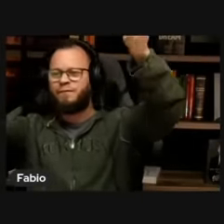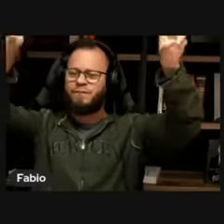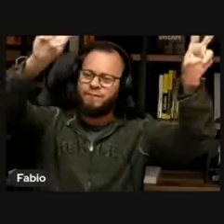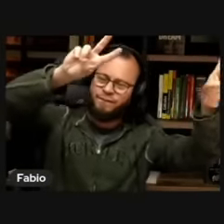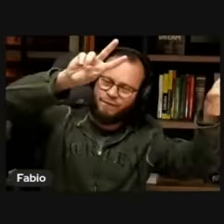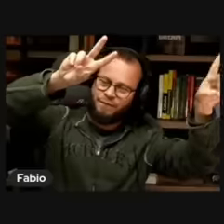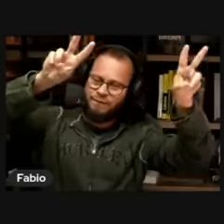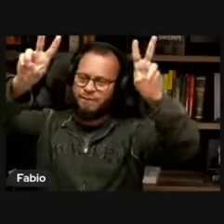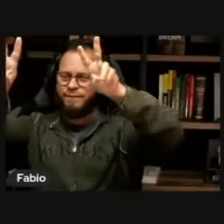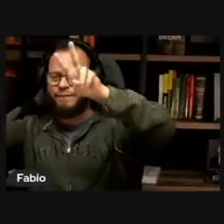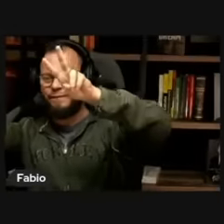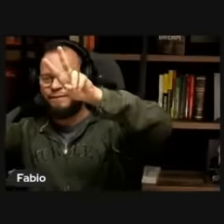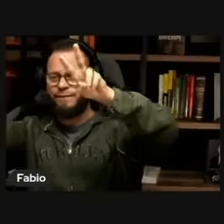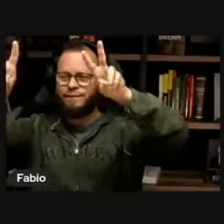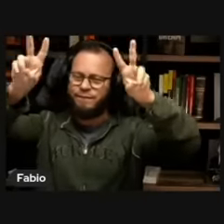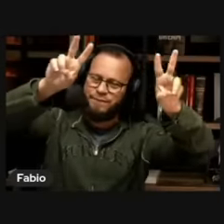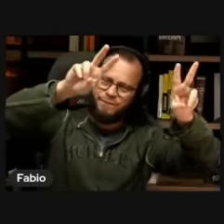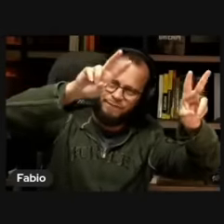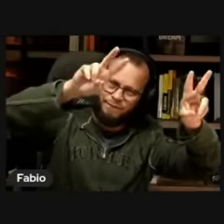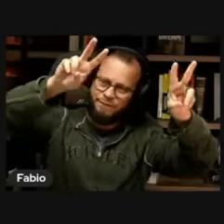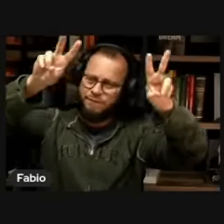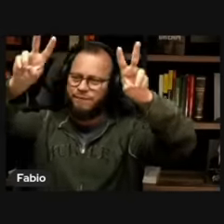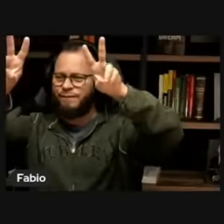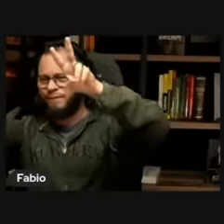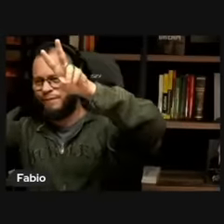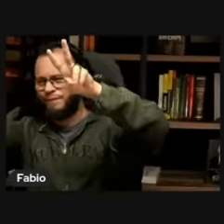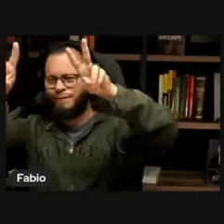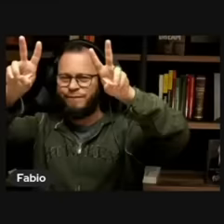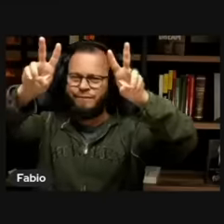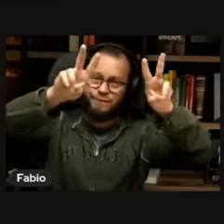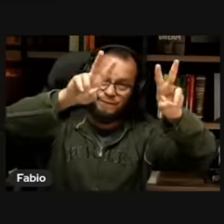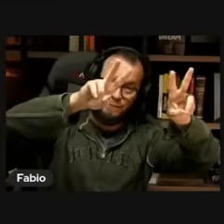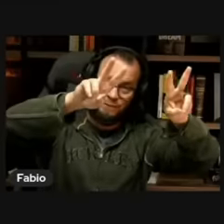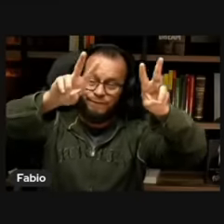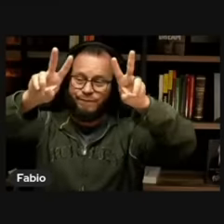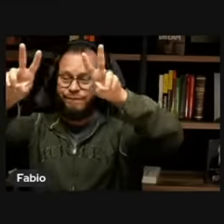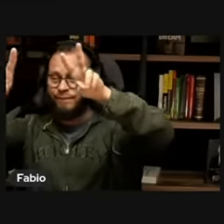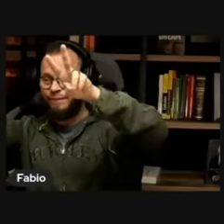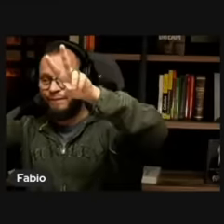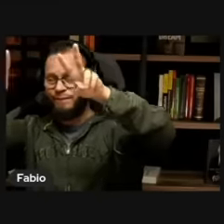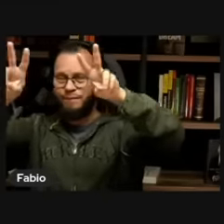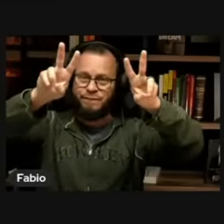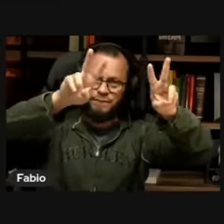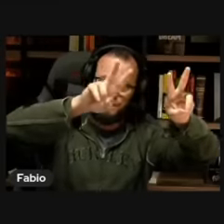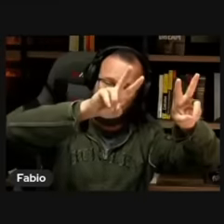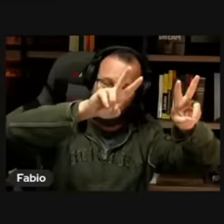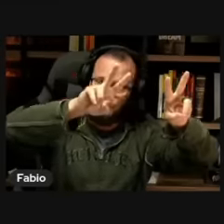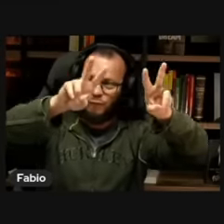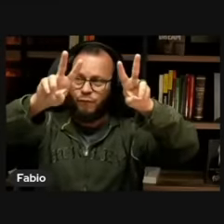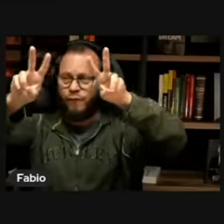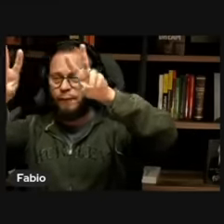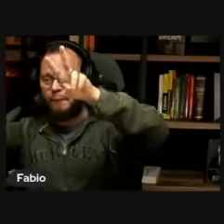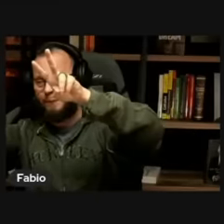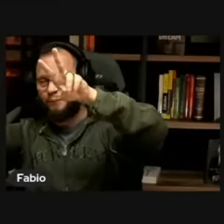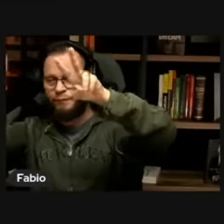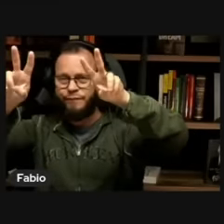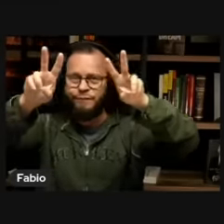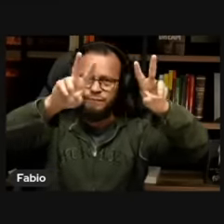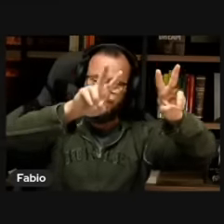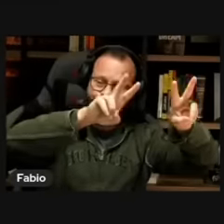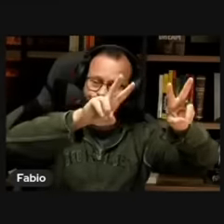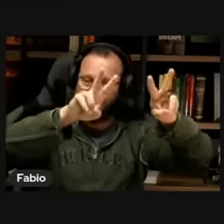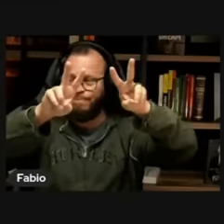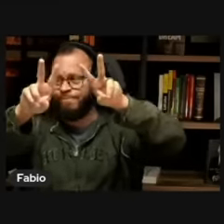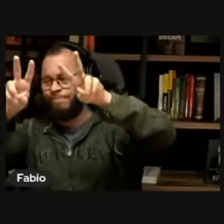atendido é manão chegou lão chegou